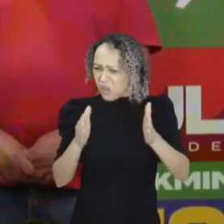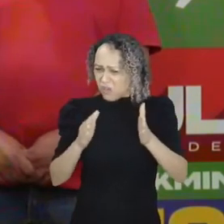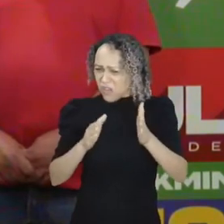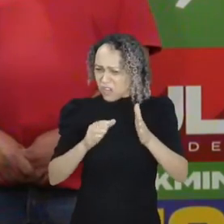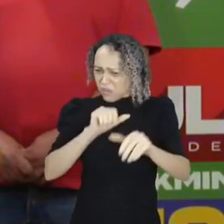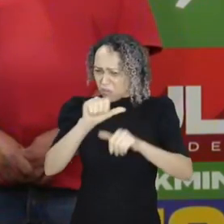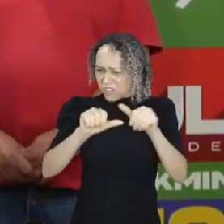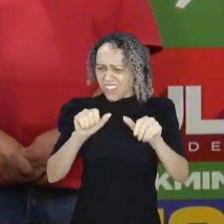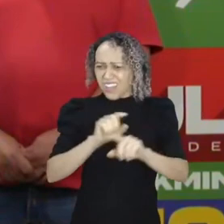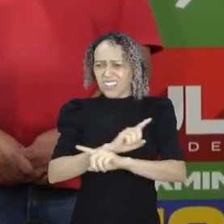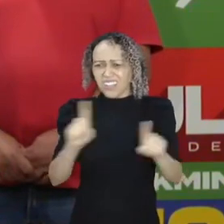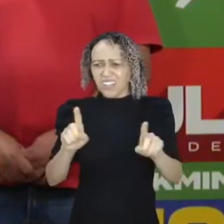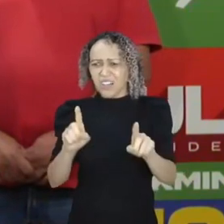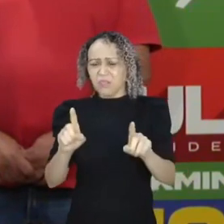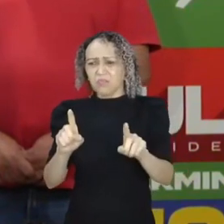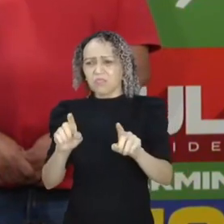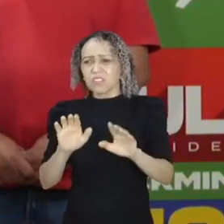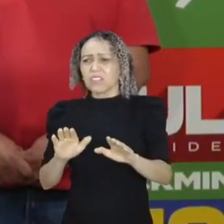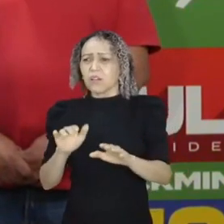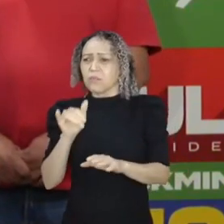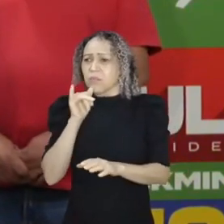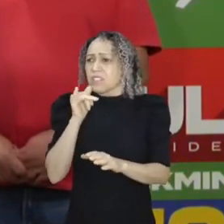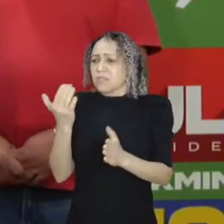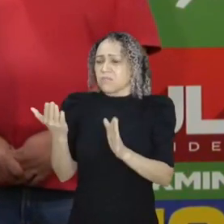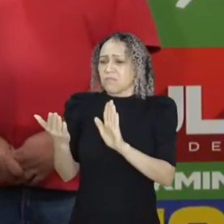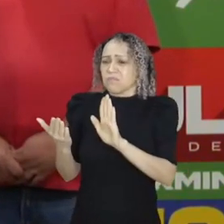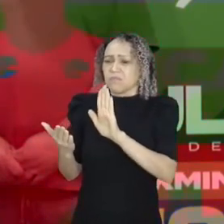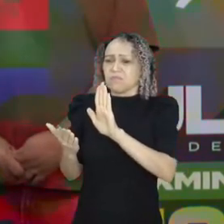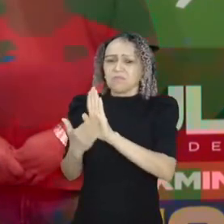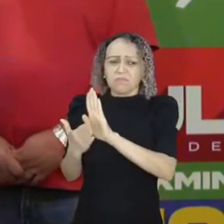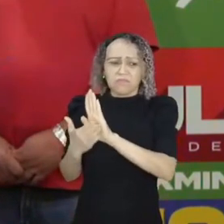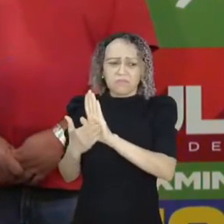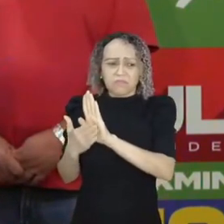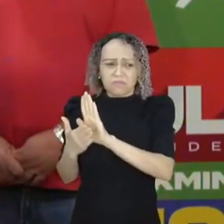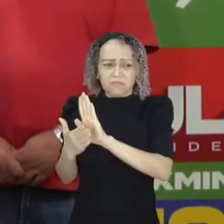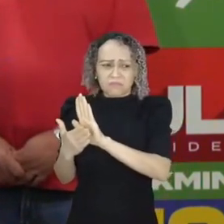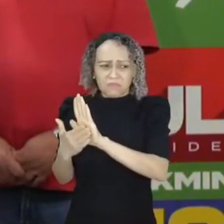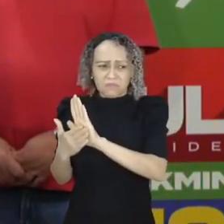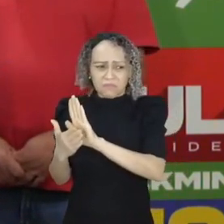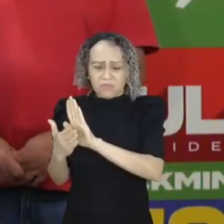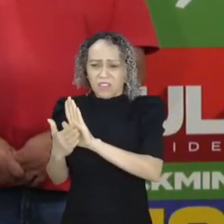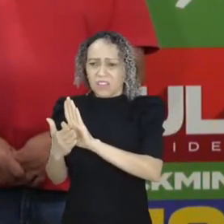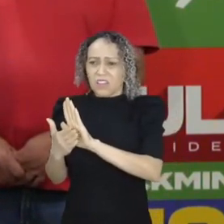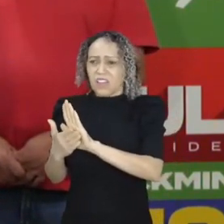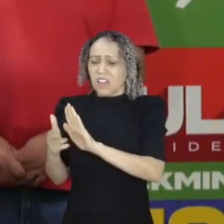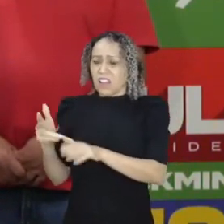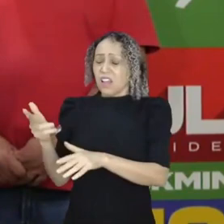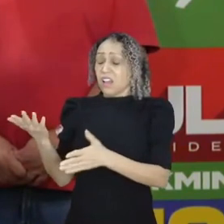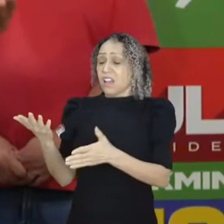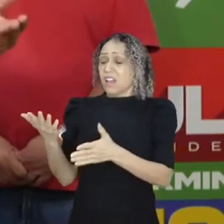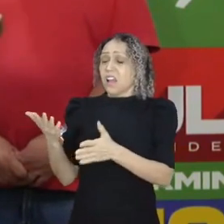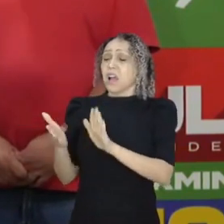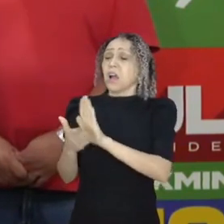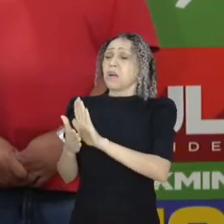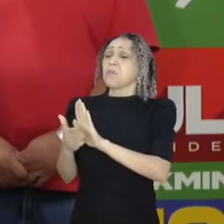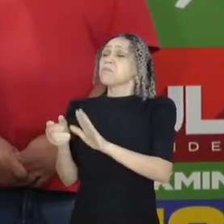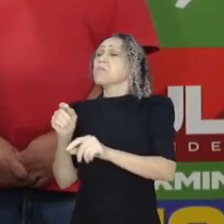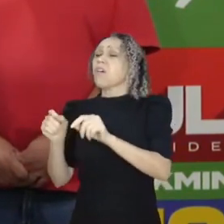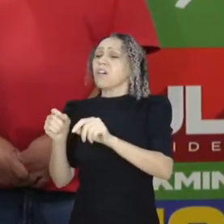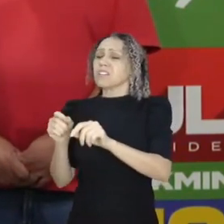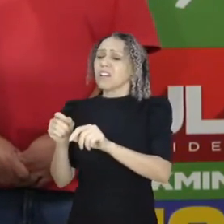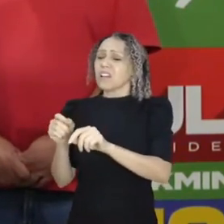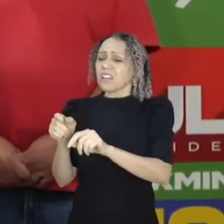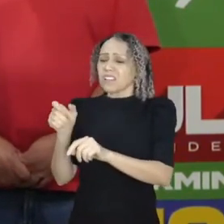câmera do uniforme dos policiais militares. Isso é proposta que se faça? Um projeto tem